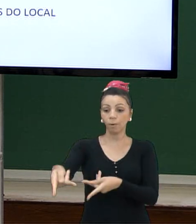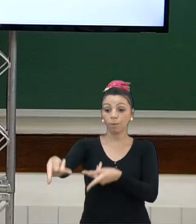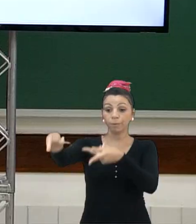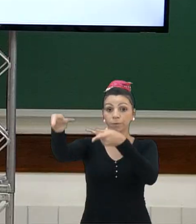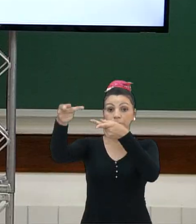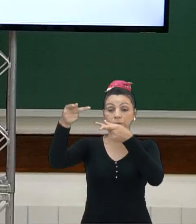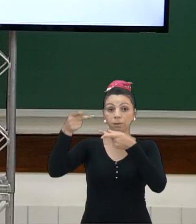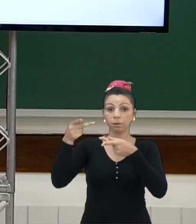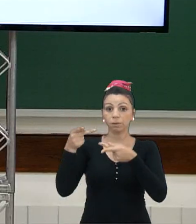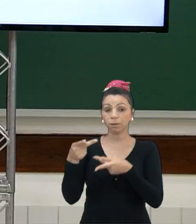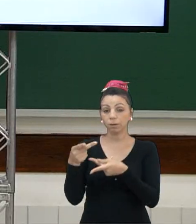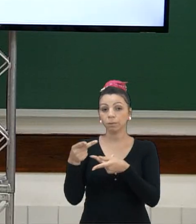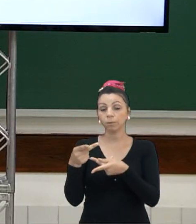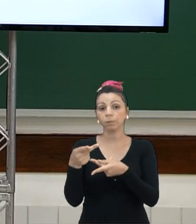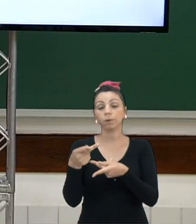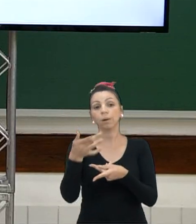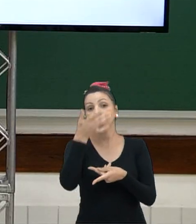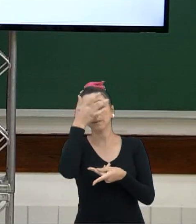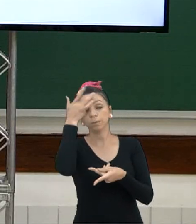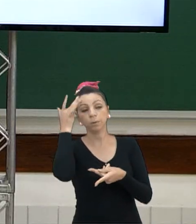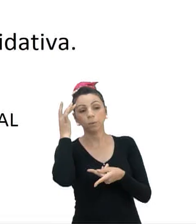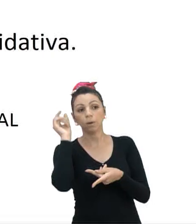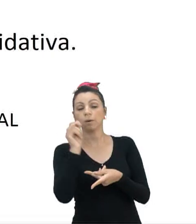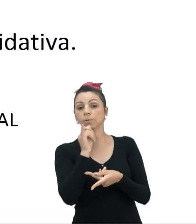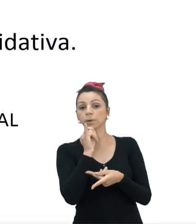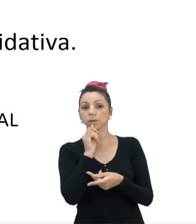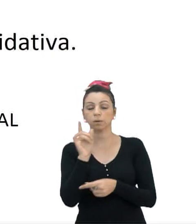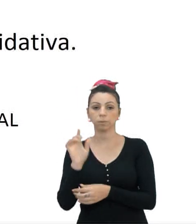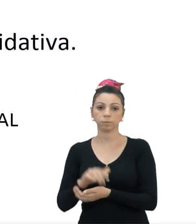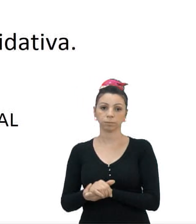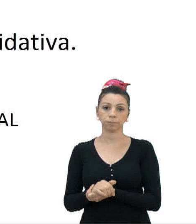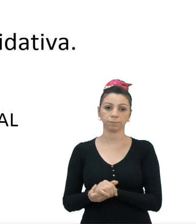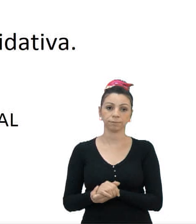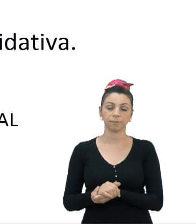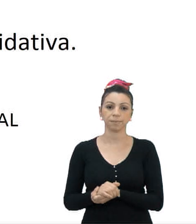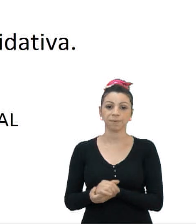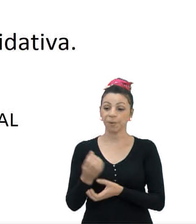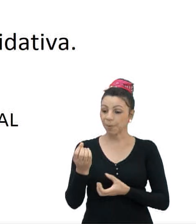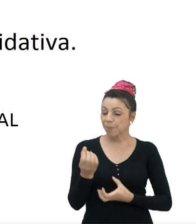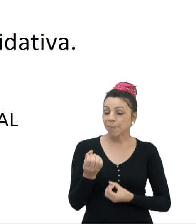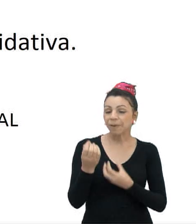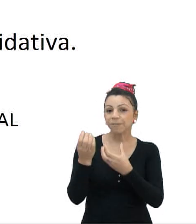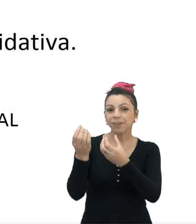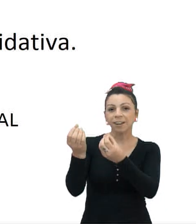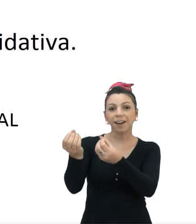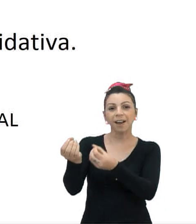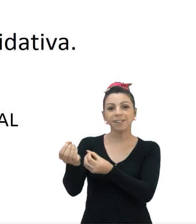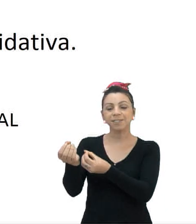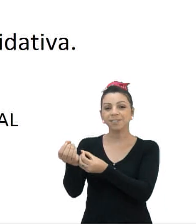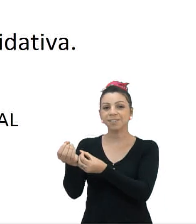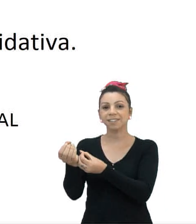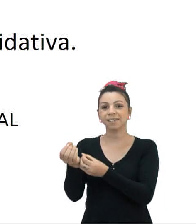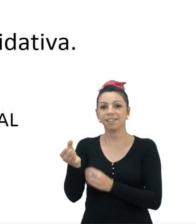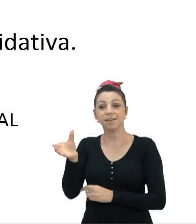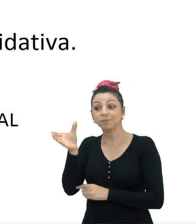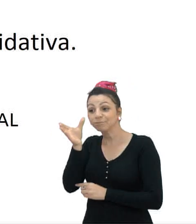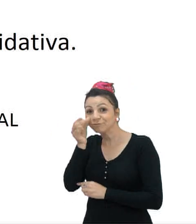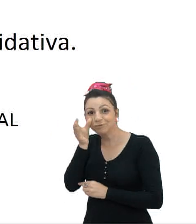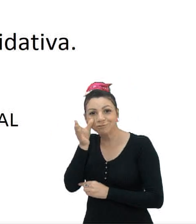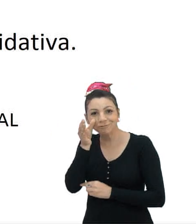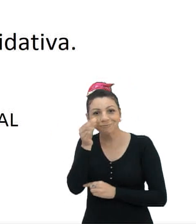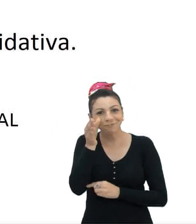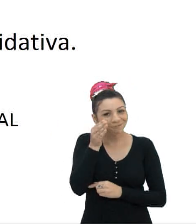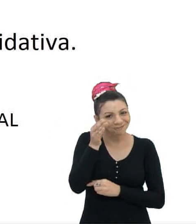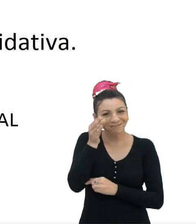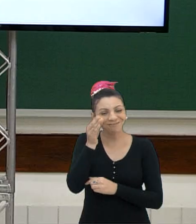convidando alguém. Então, eu tenho aqui no exemplo, ó, uma viagem fascinante. Então, como que eu vou me